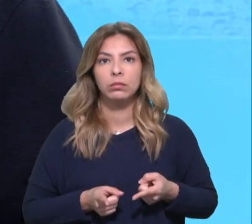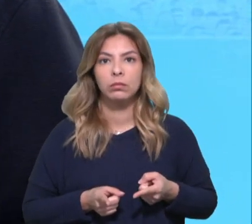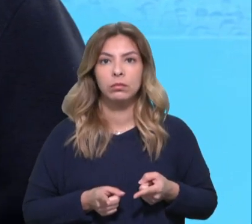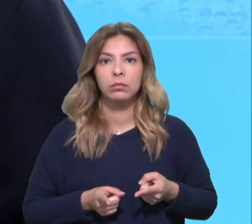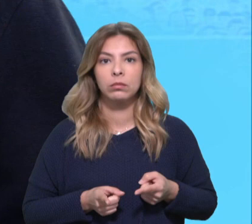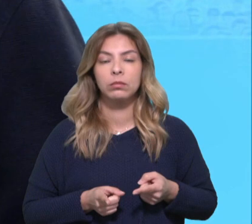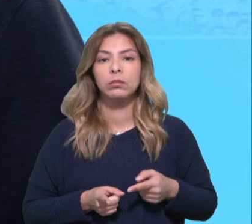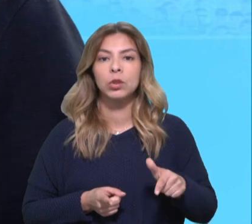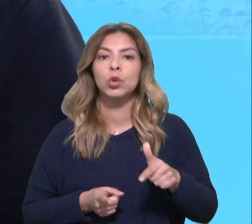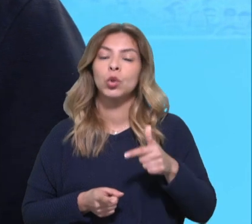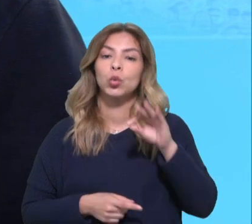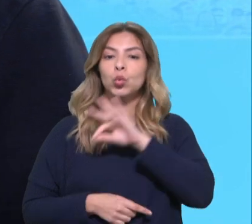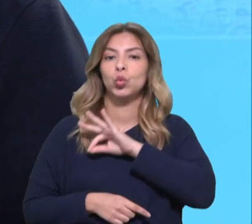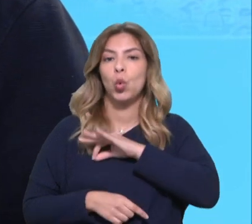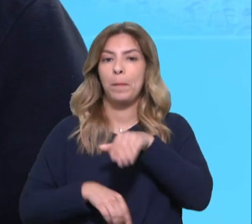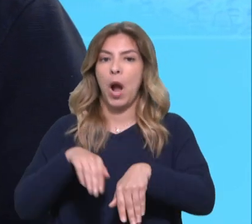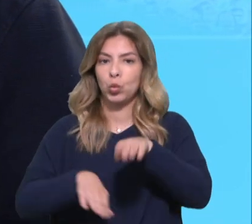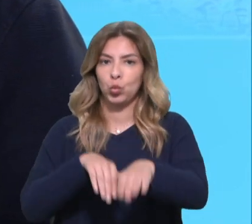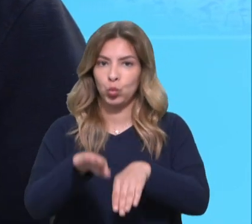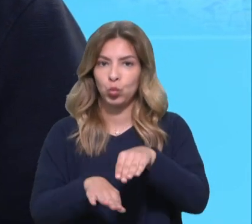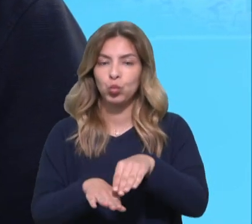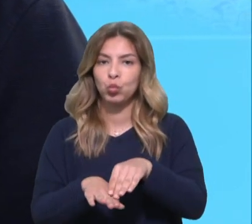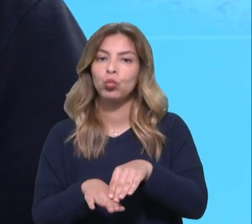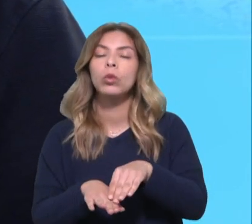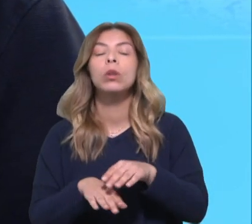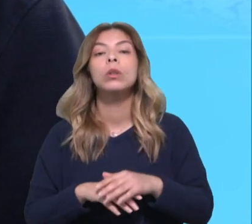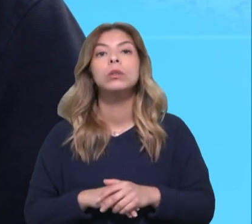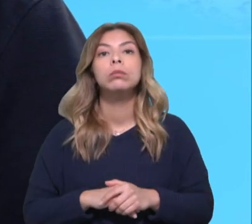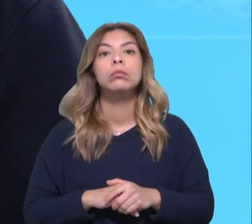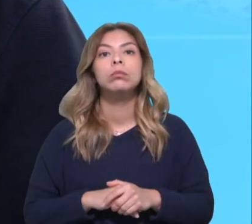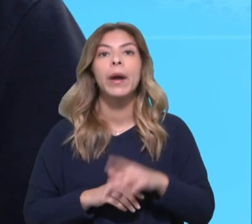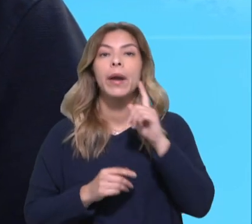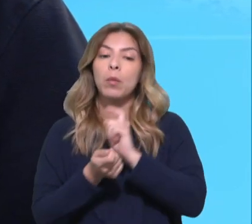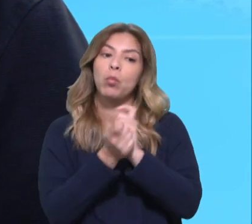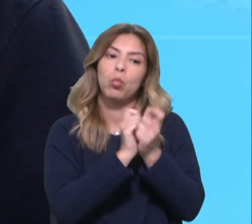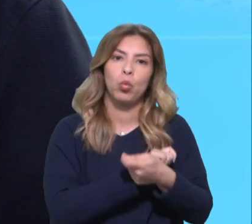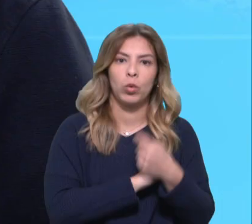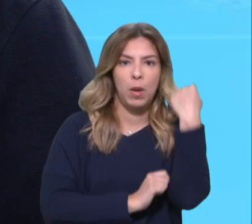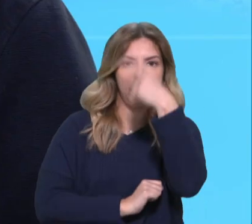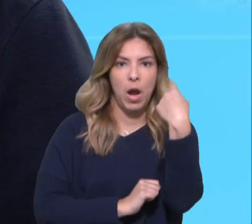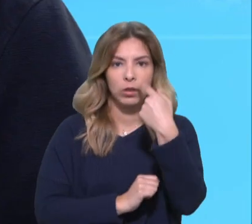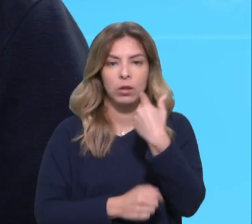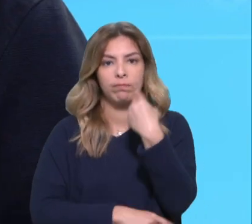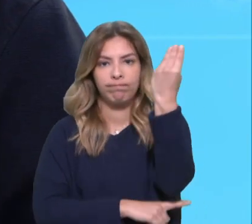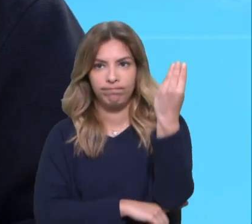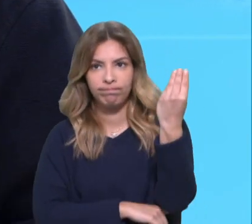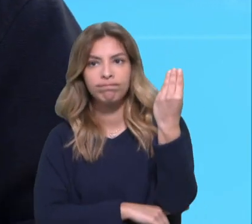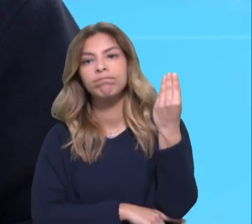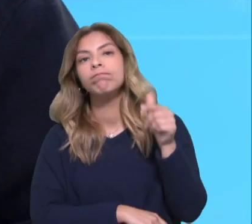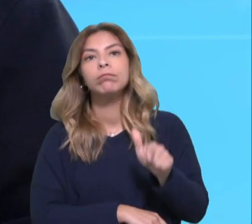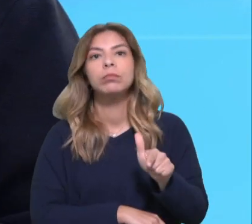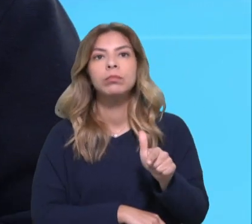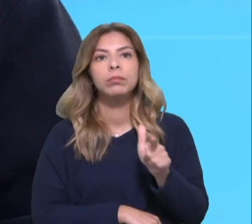do Senhor dos Passos, portanto, neste caso, que é a mudança das imagens. Portanto, nós mudamos as imagens